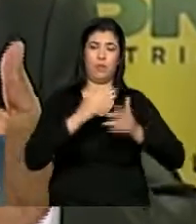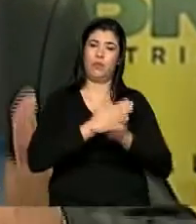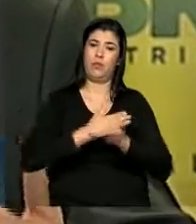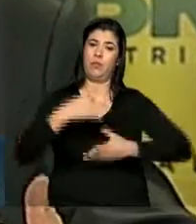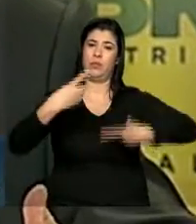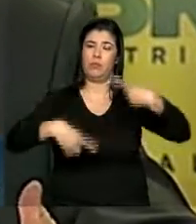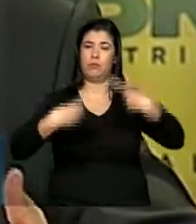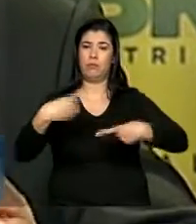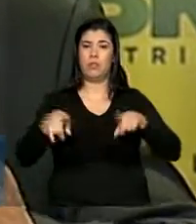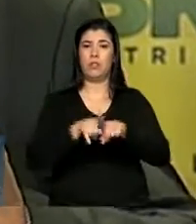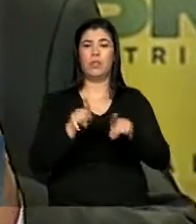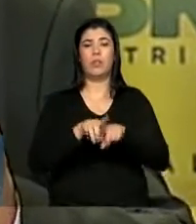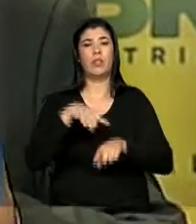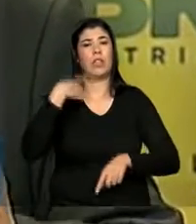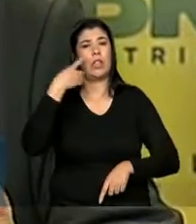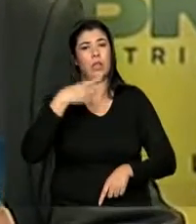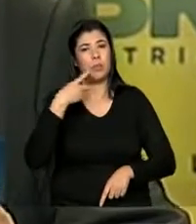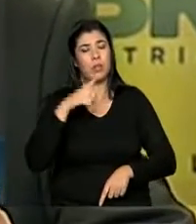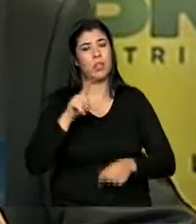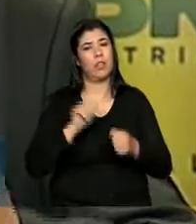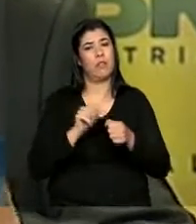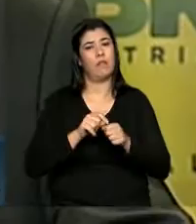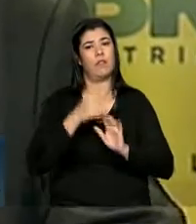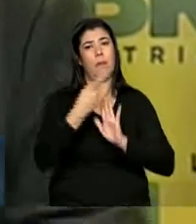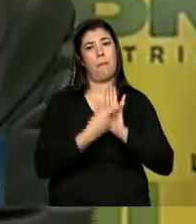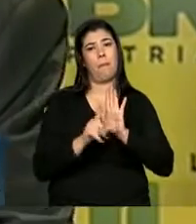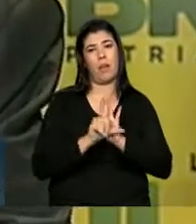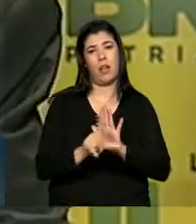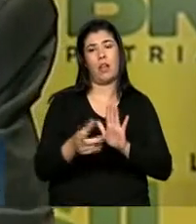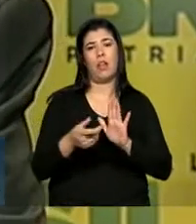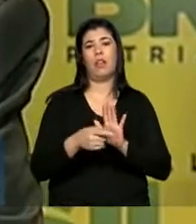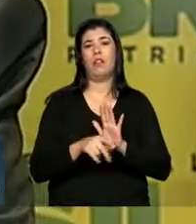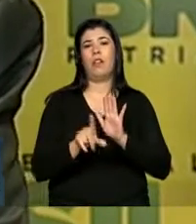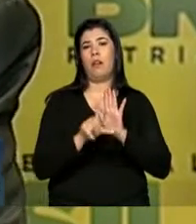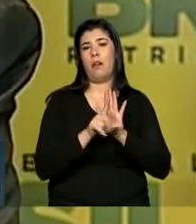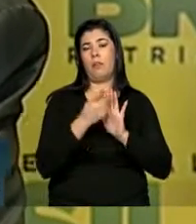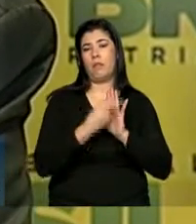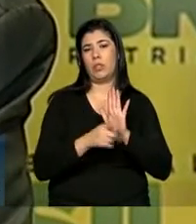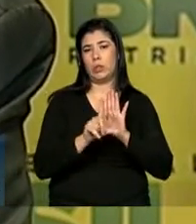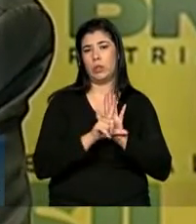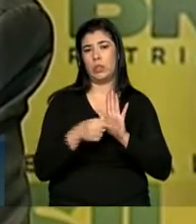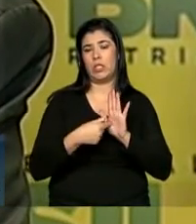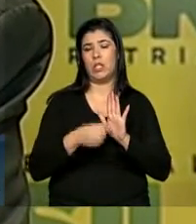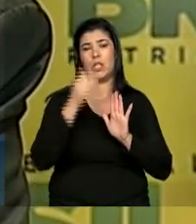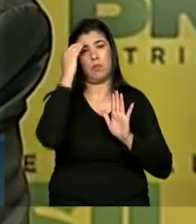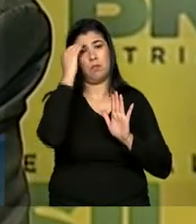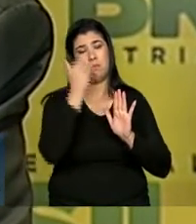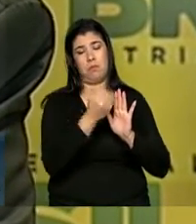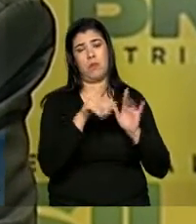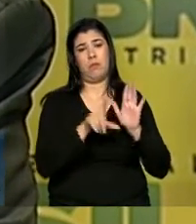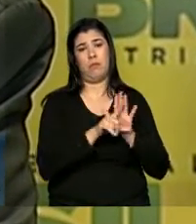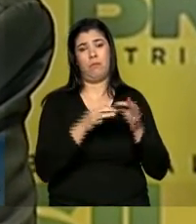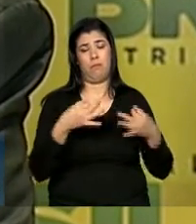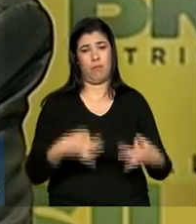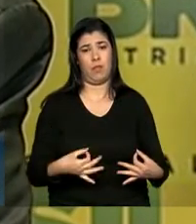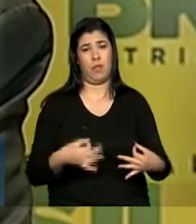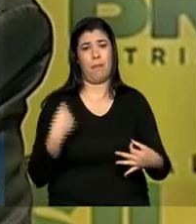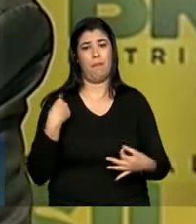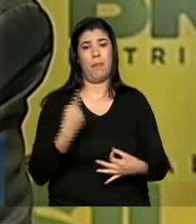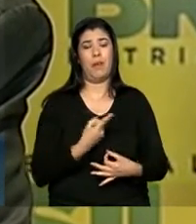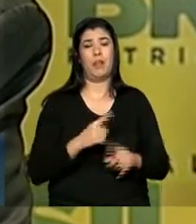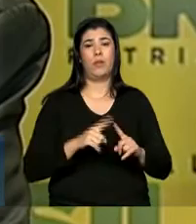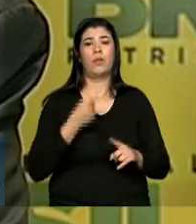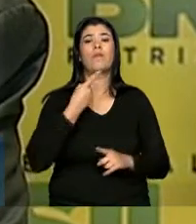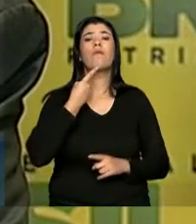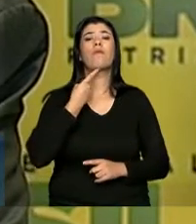vamos ter deputados fazendo projetos de leis e tal. Nesse instante, ela está dentro da legalidade. Agora, a nossa